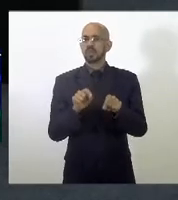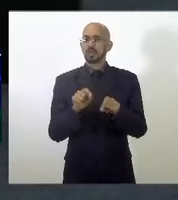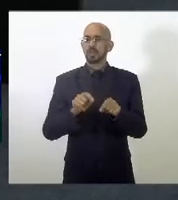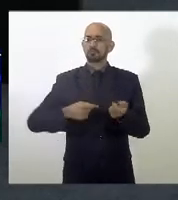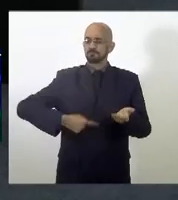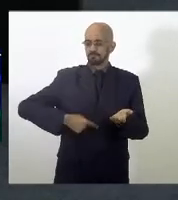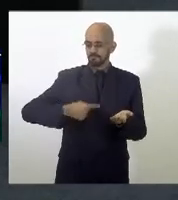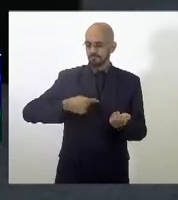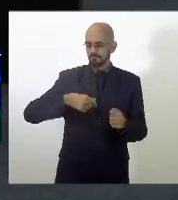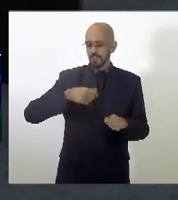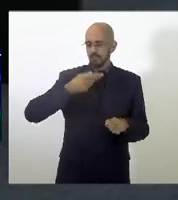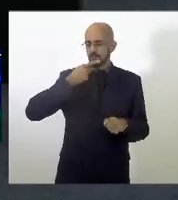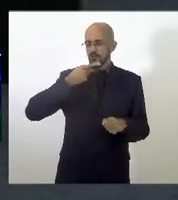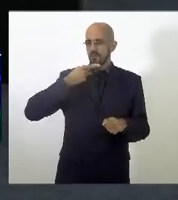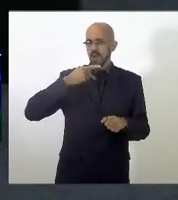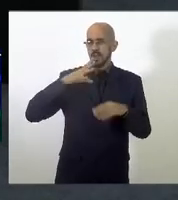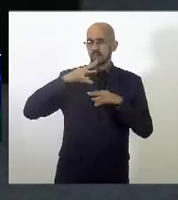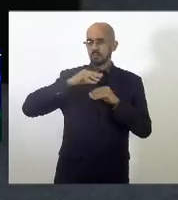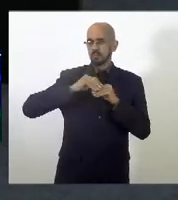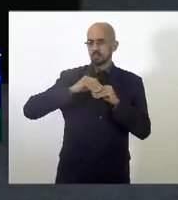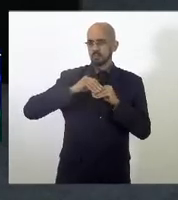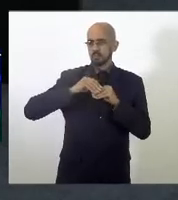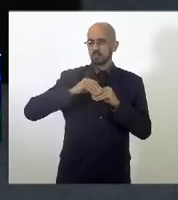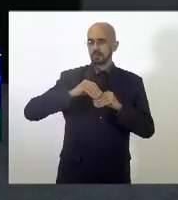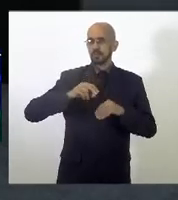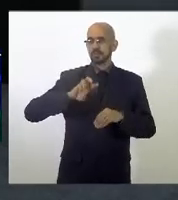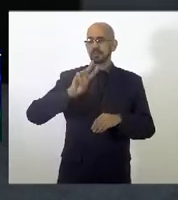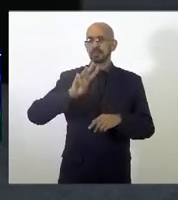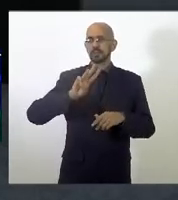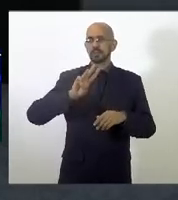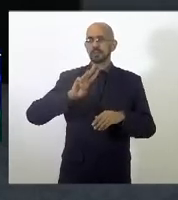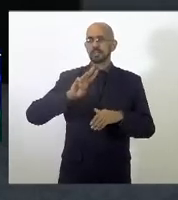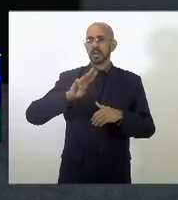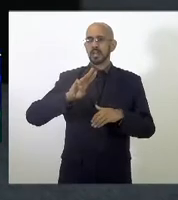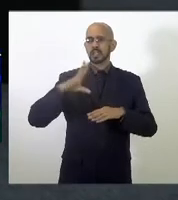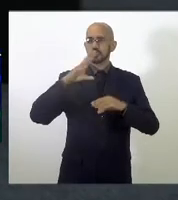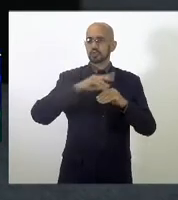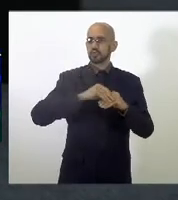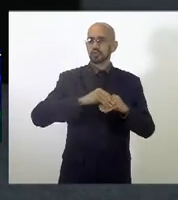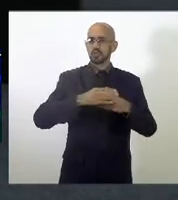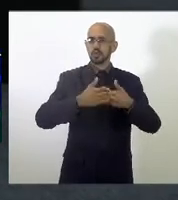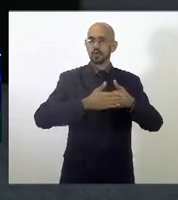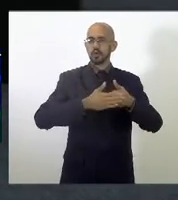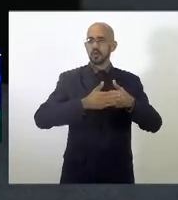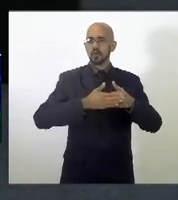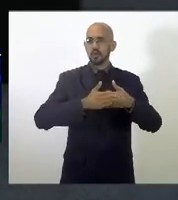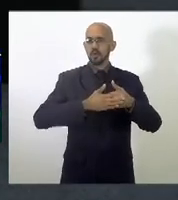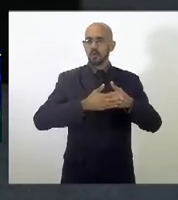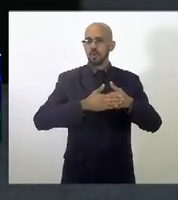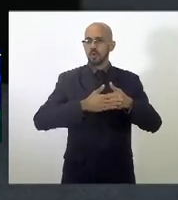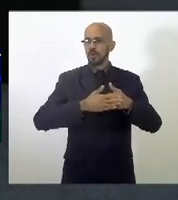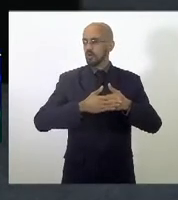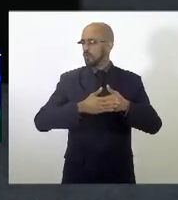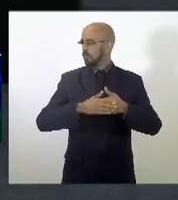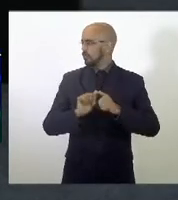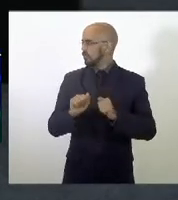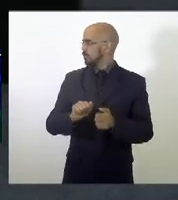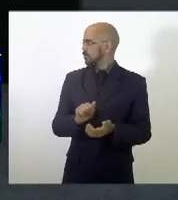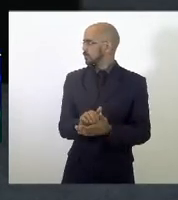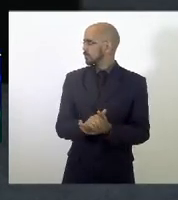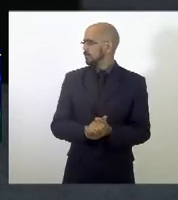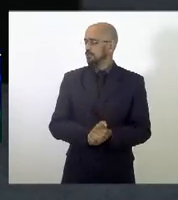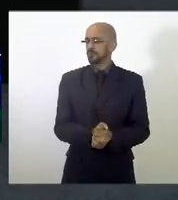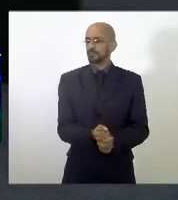presidente André Siciliano, três coautorias a esse projeto. Presidente André, queria consignar